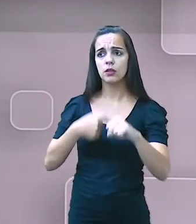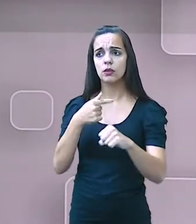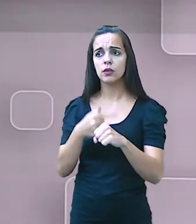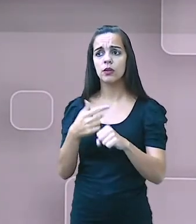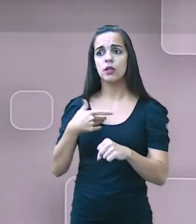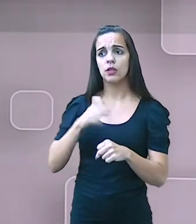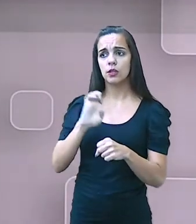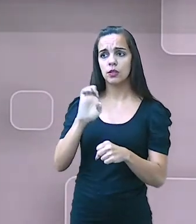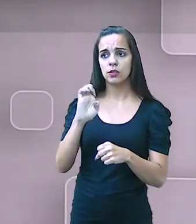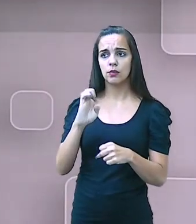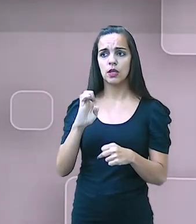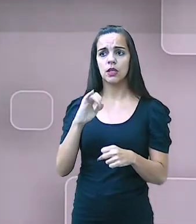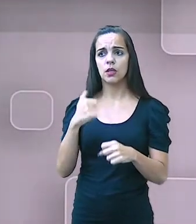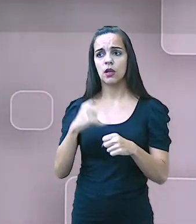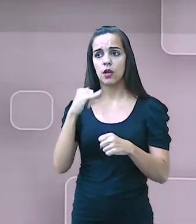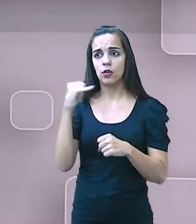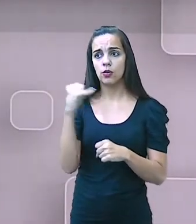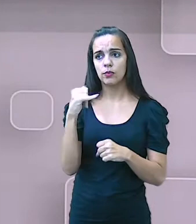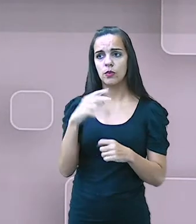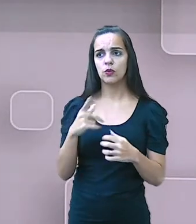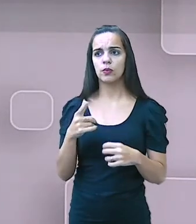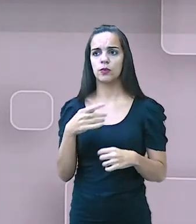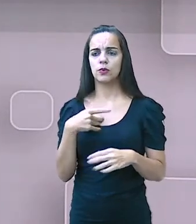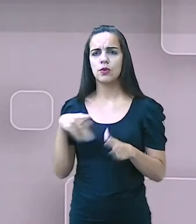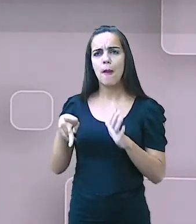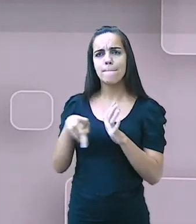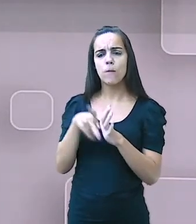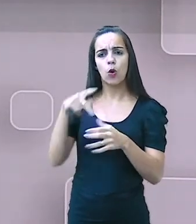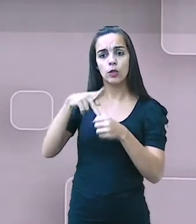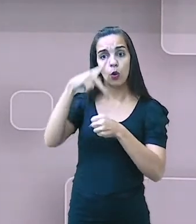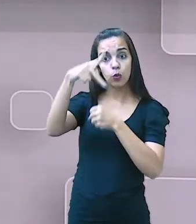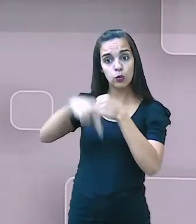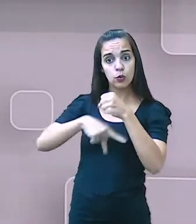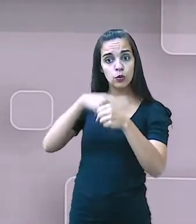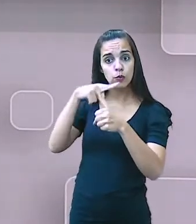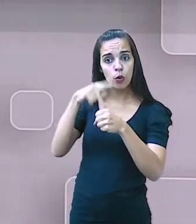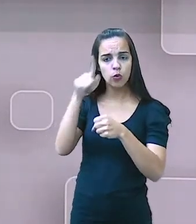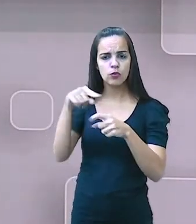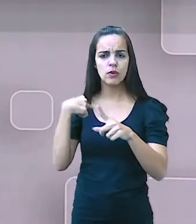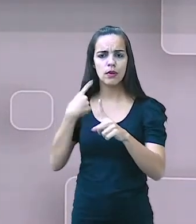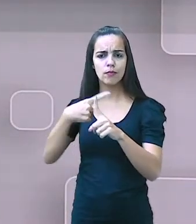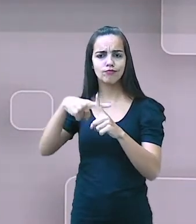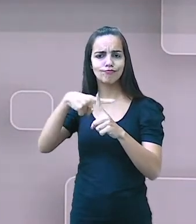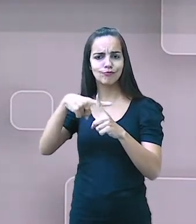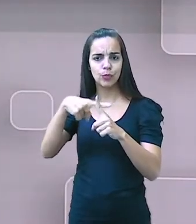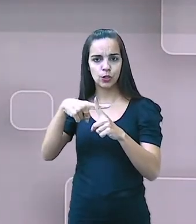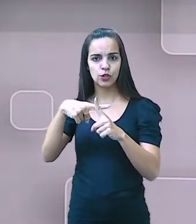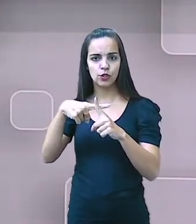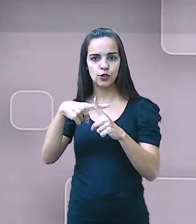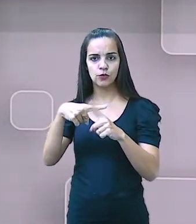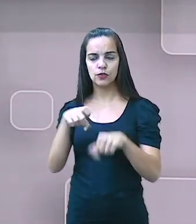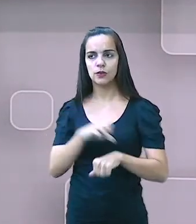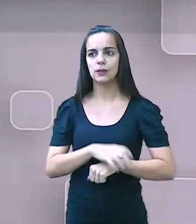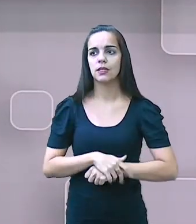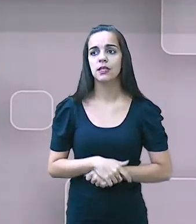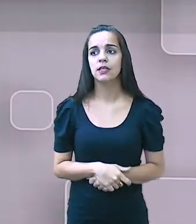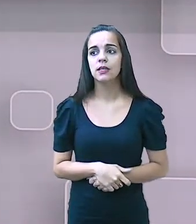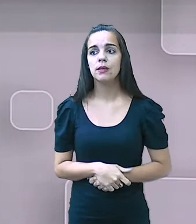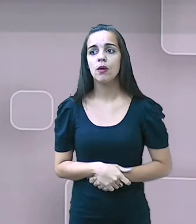é? Qual? Muito bem! Os prótons são partículas eletricamente